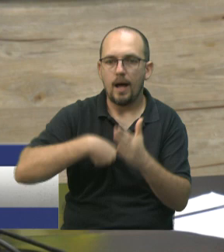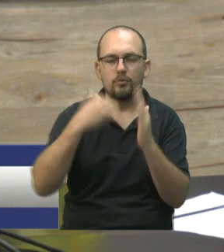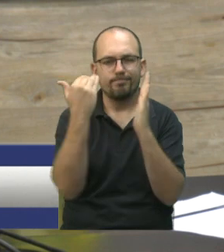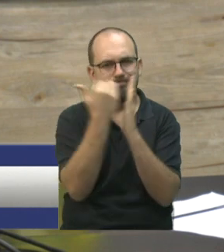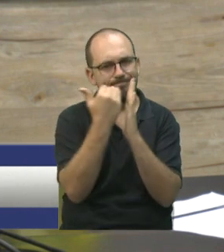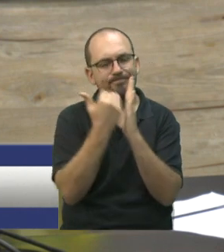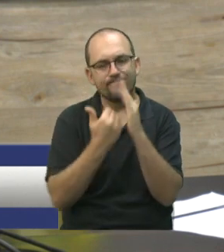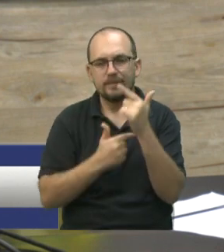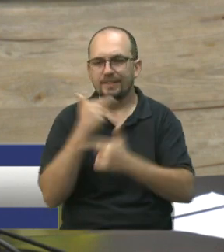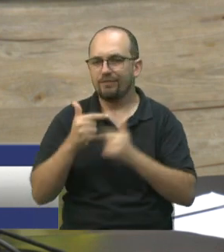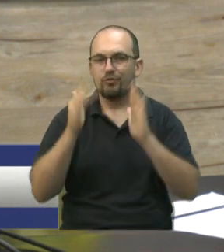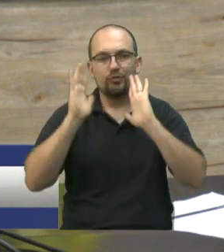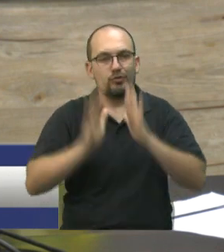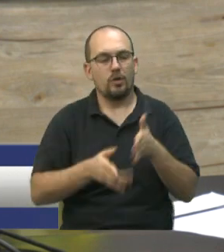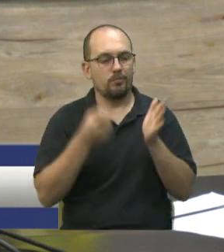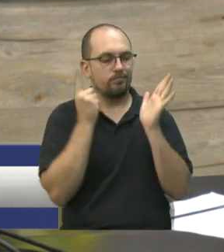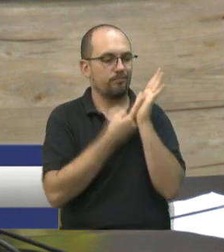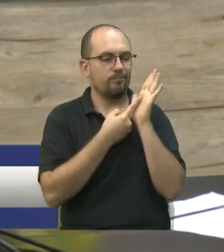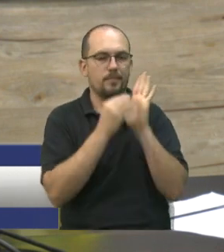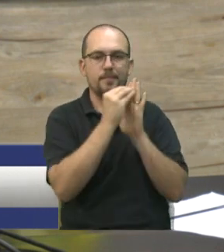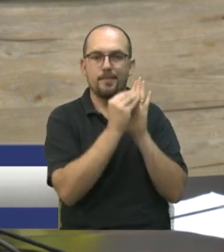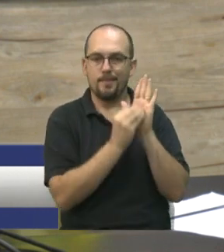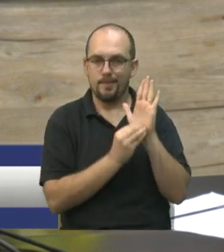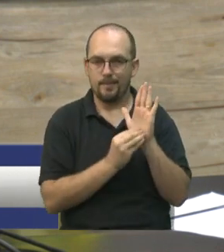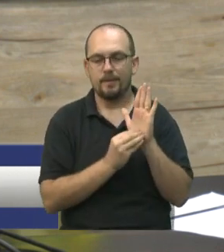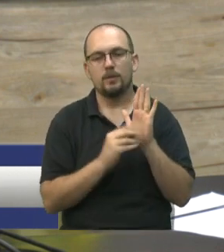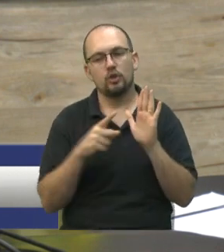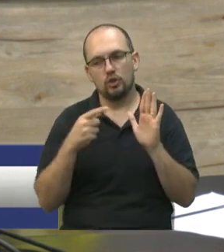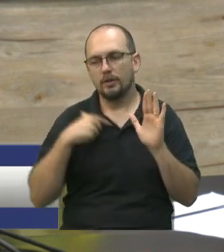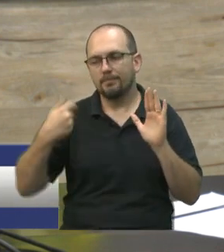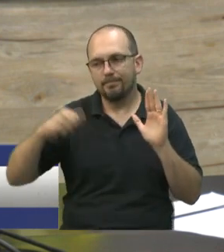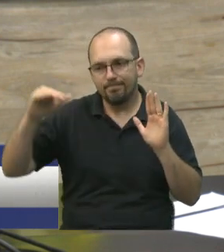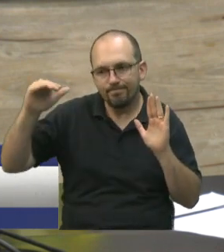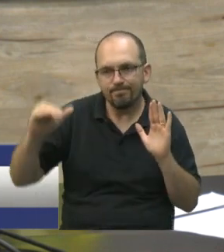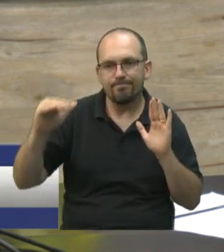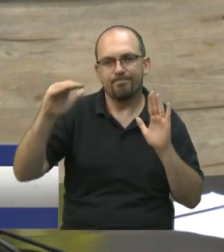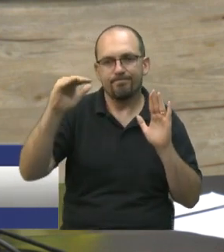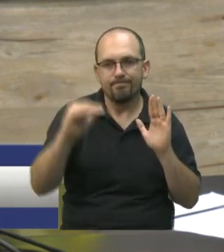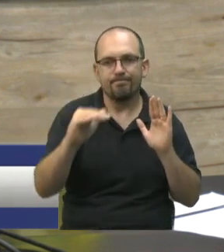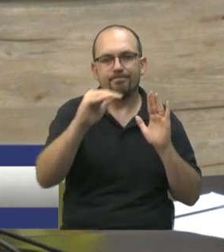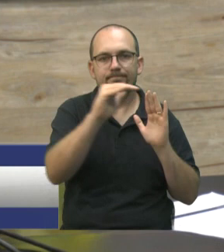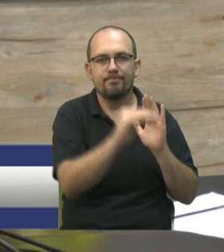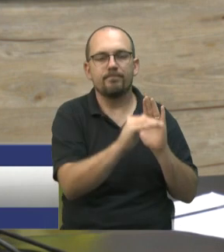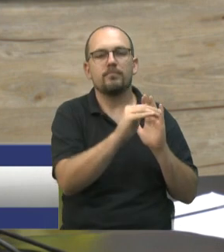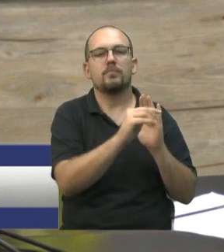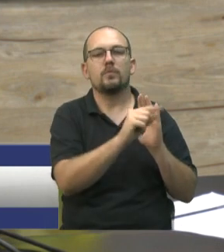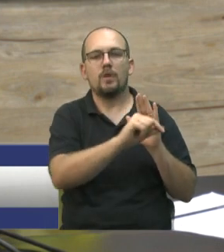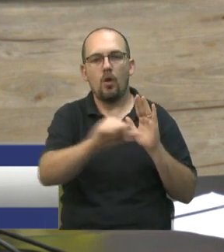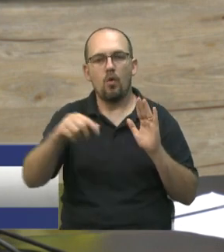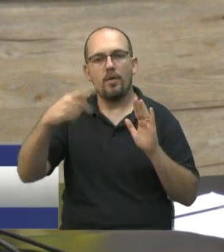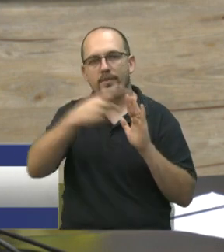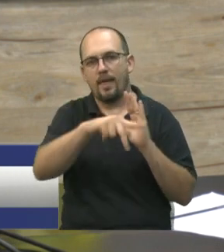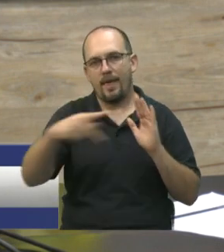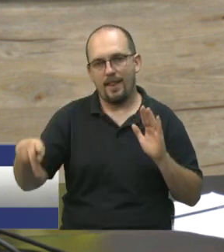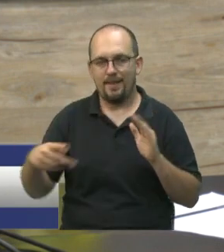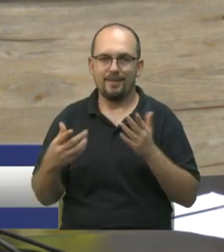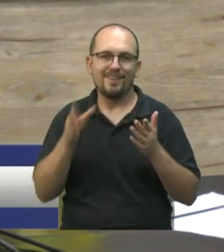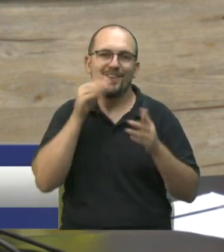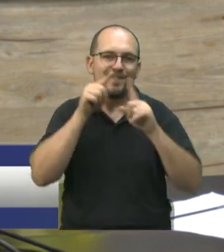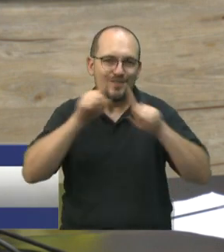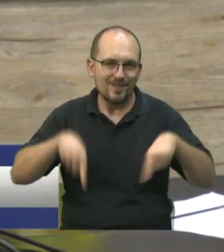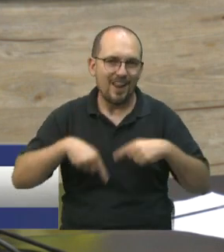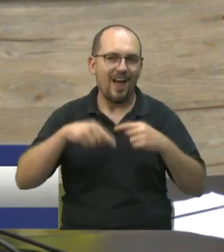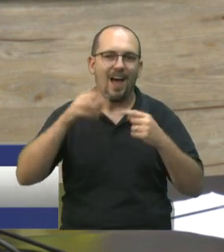aos serviços já fixados pelo município, a revisão geral anual dos servidores, então nós não temos essa